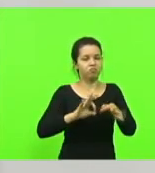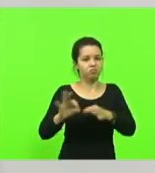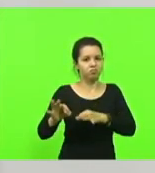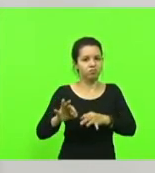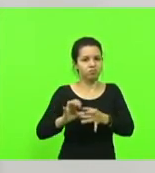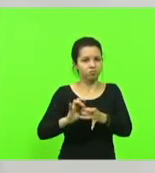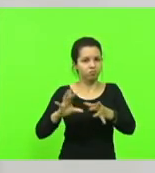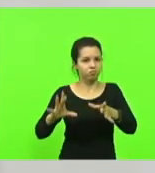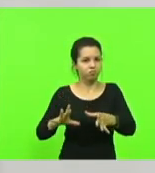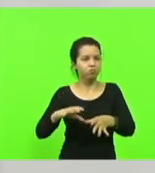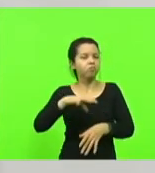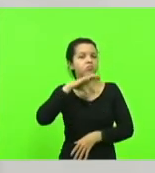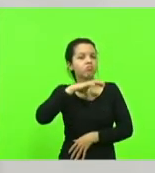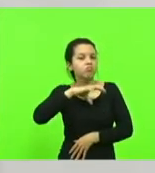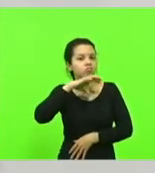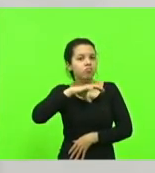animais